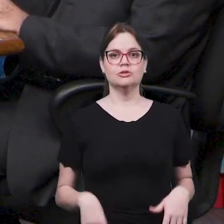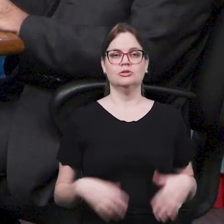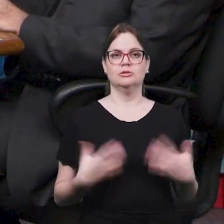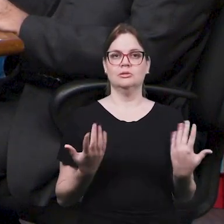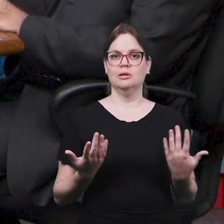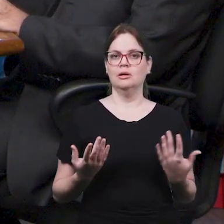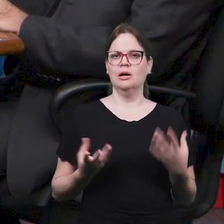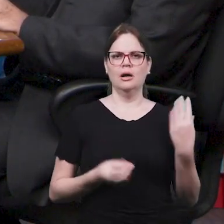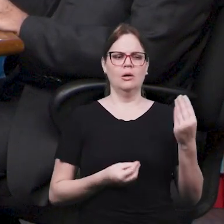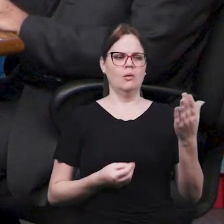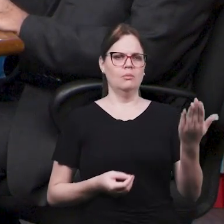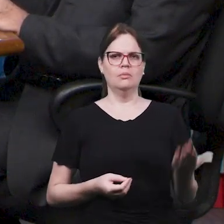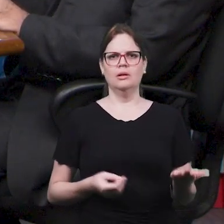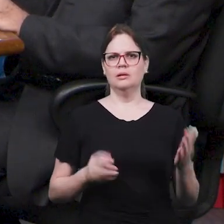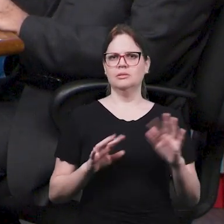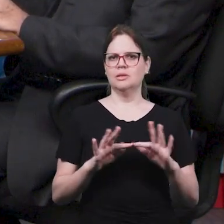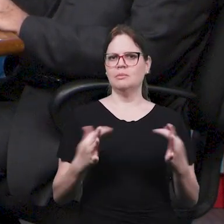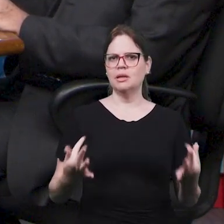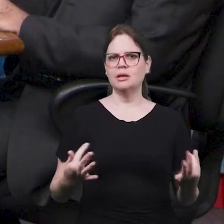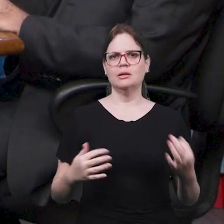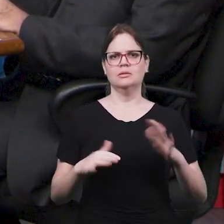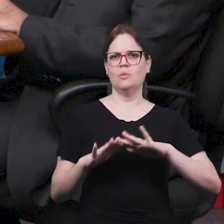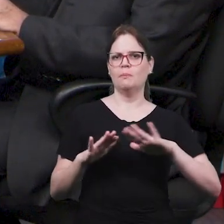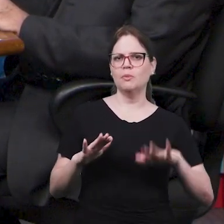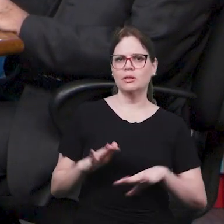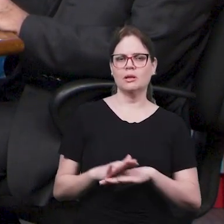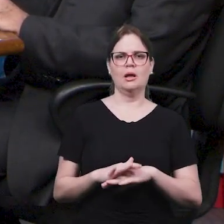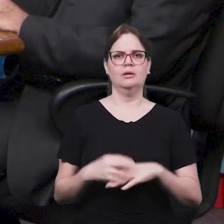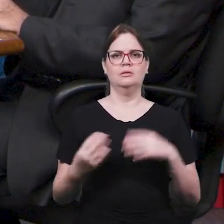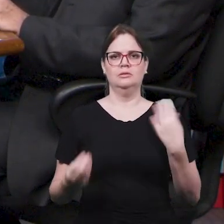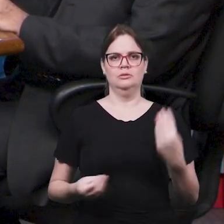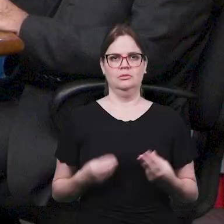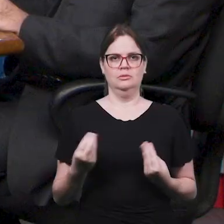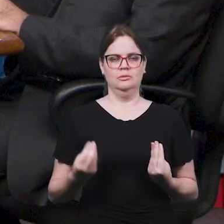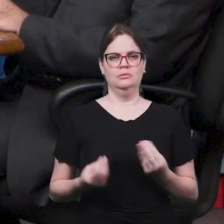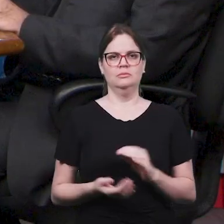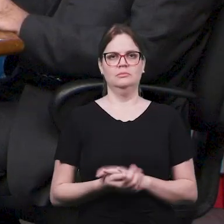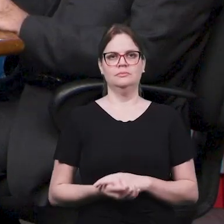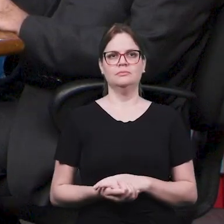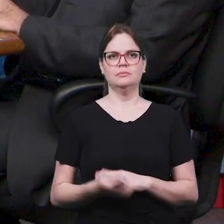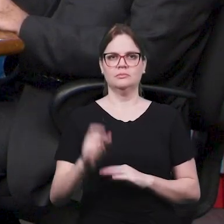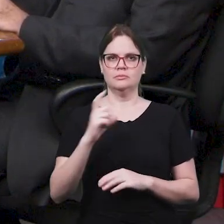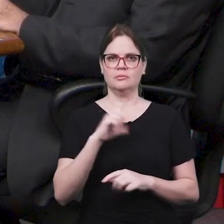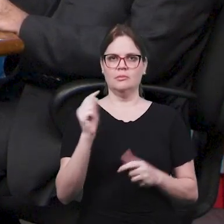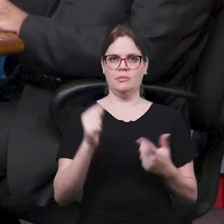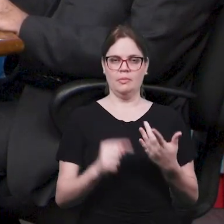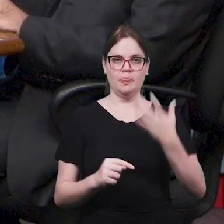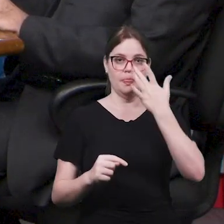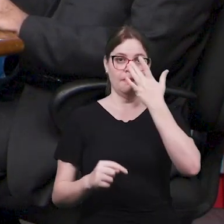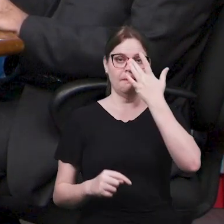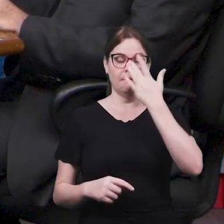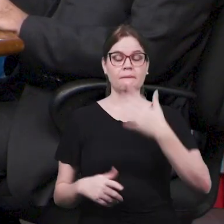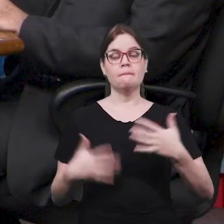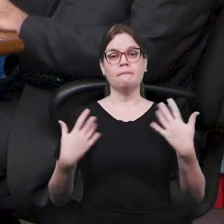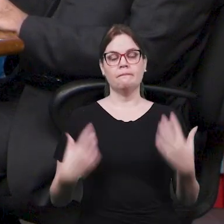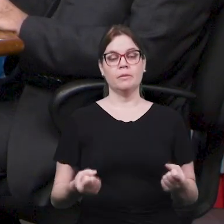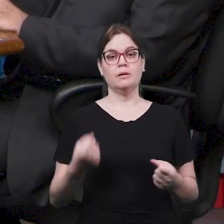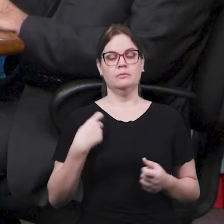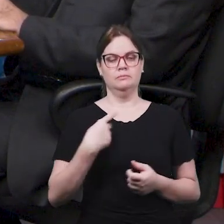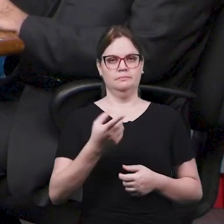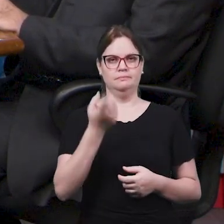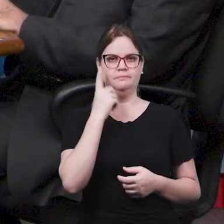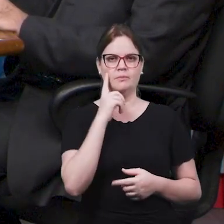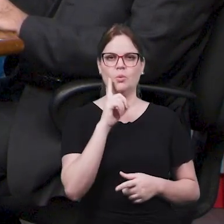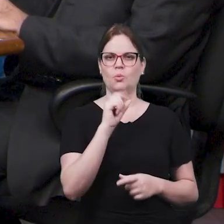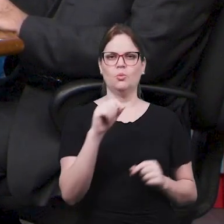sua simplicidade, sua humildade e mais vários predicados, né? Vamos ver agora então no aspecto ético